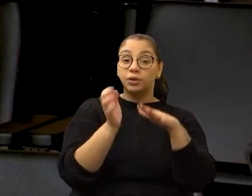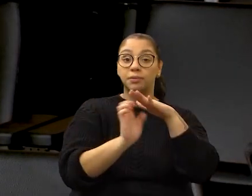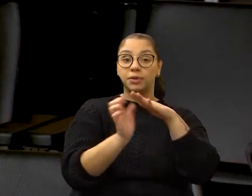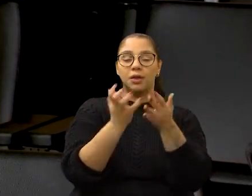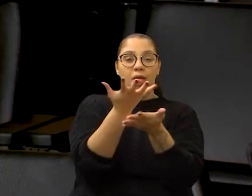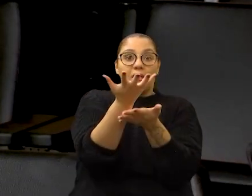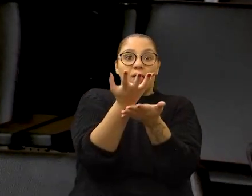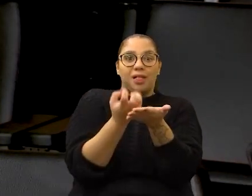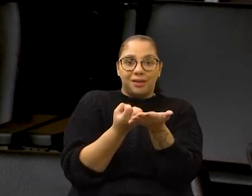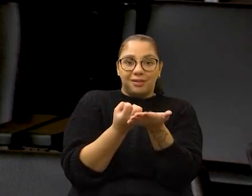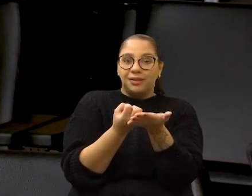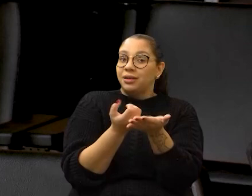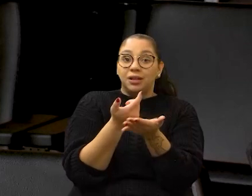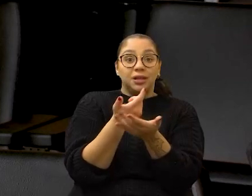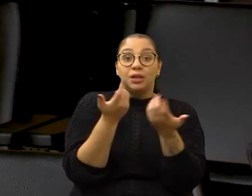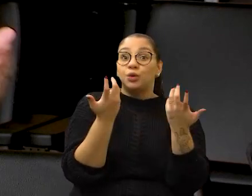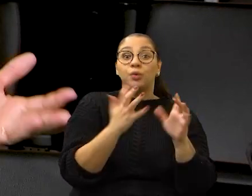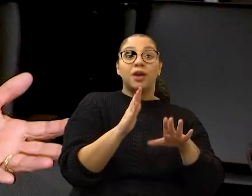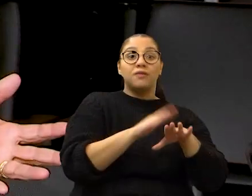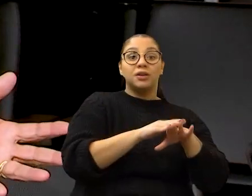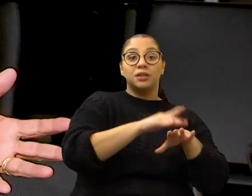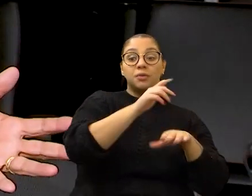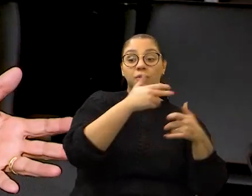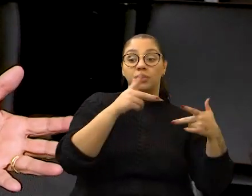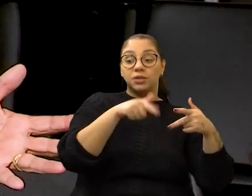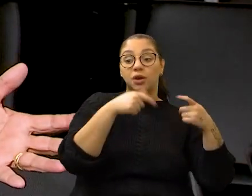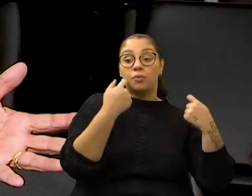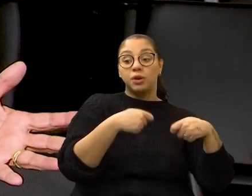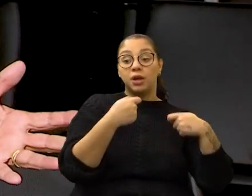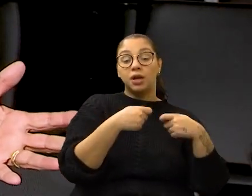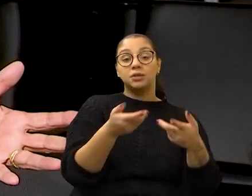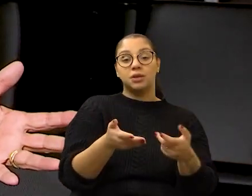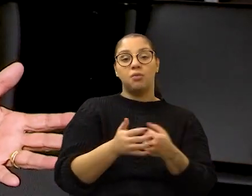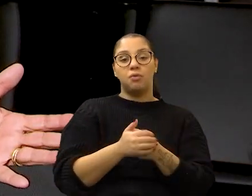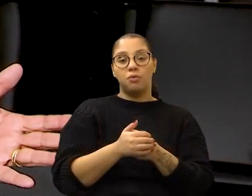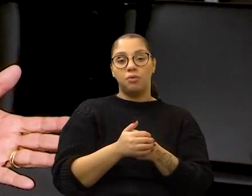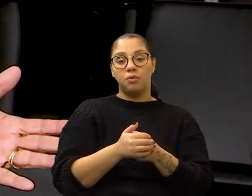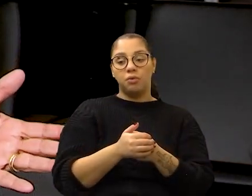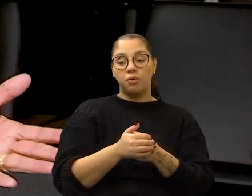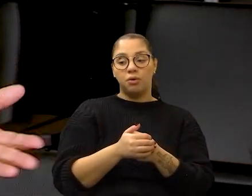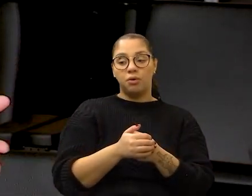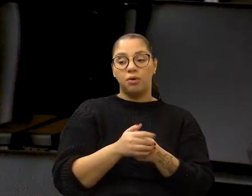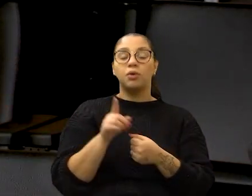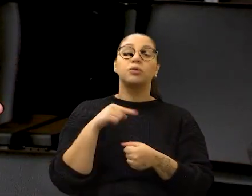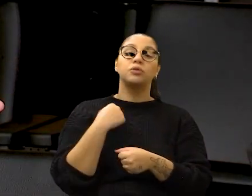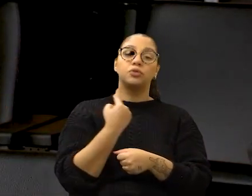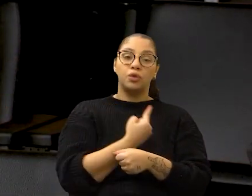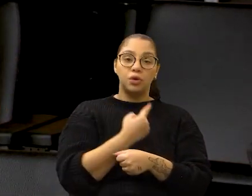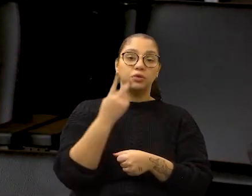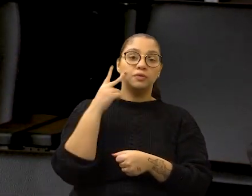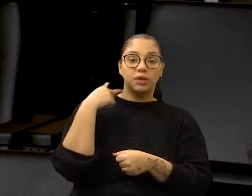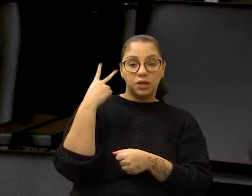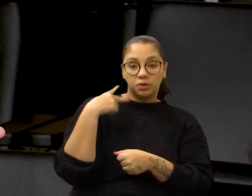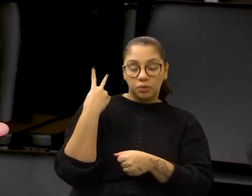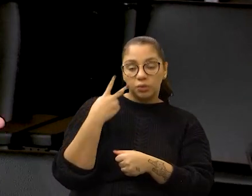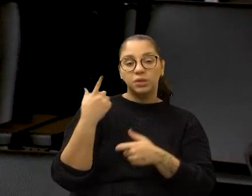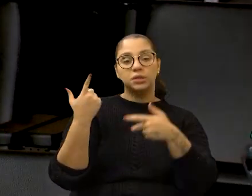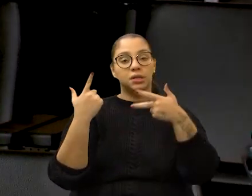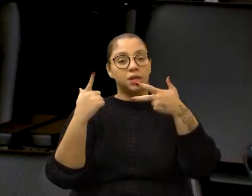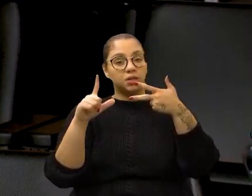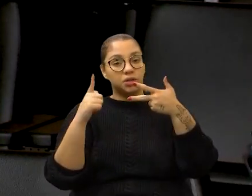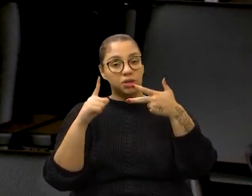empresas arrecadam demais e não querem fazer o que é dever delas. Né? Então, cabe a nós,